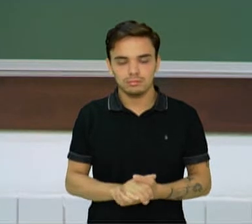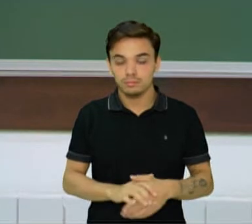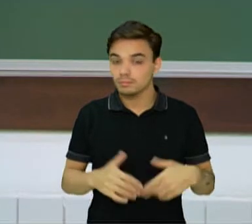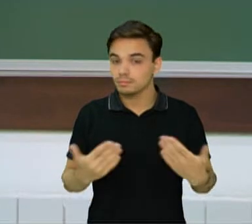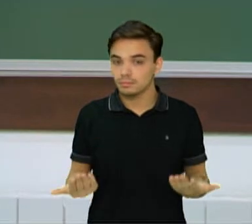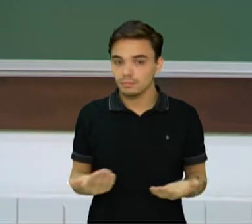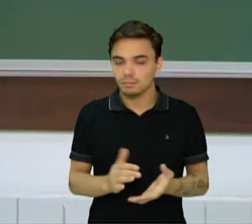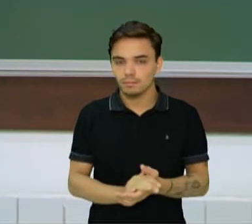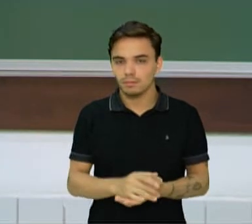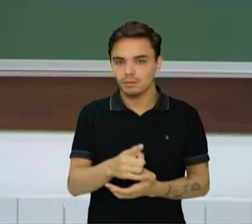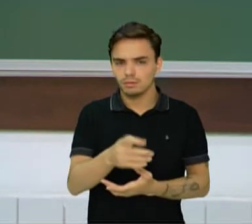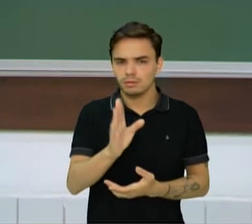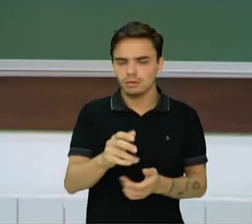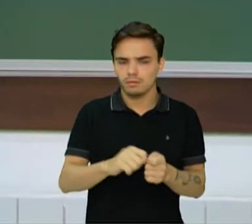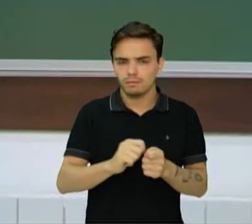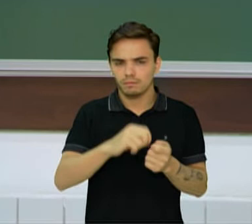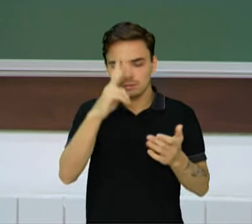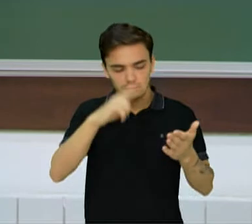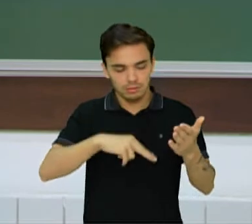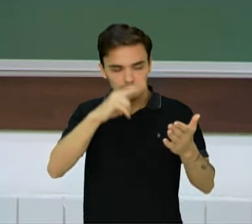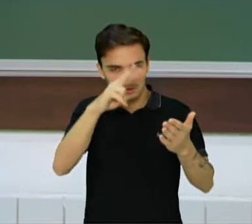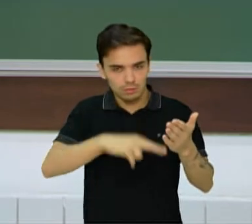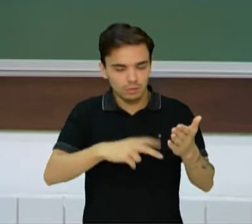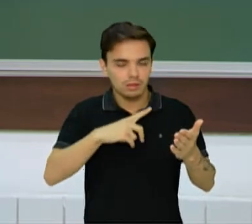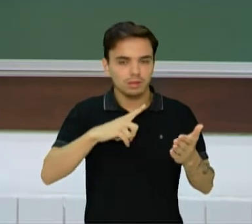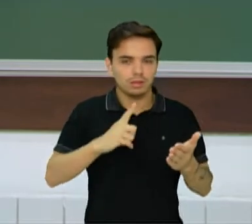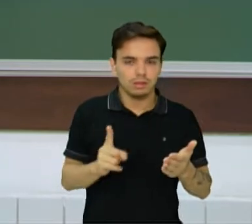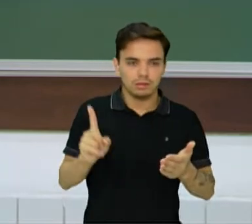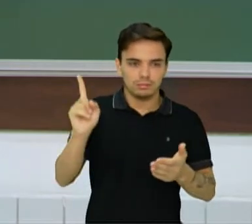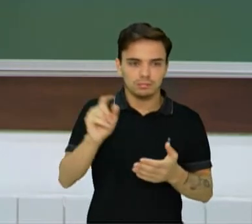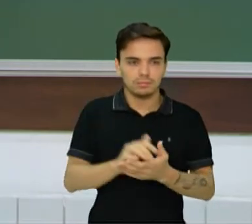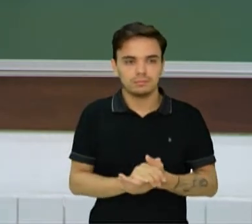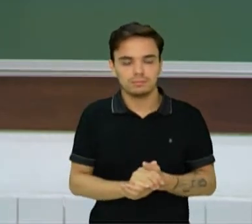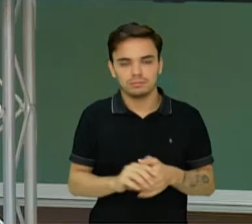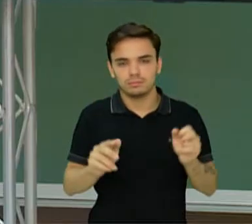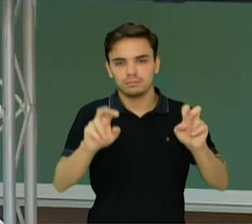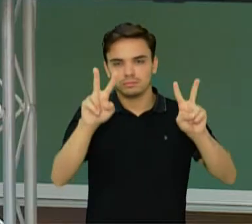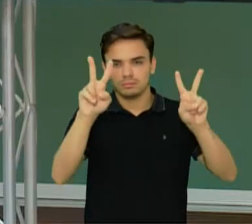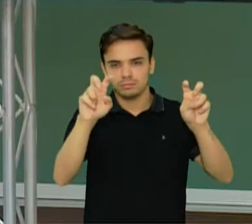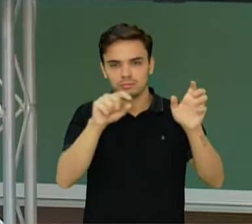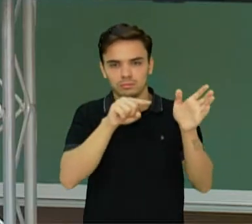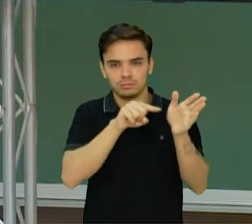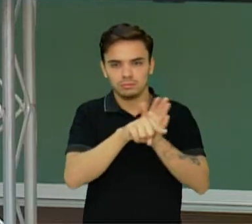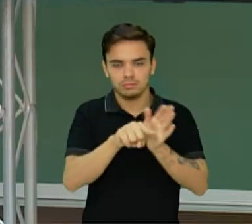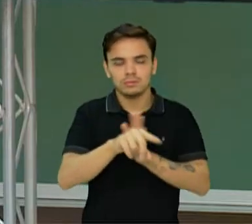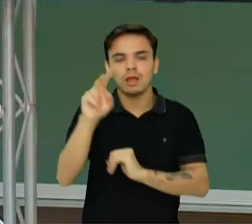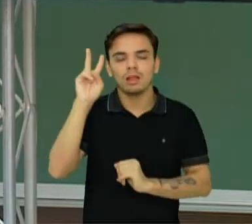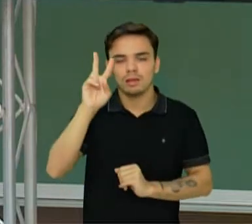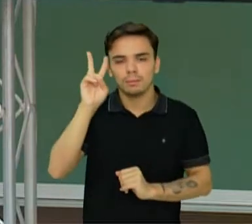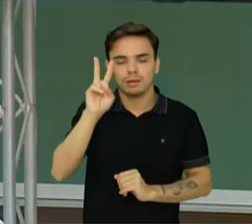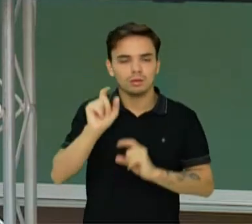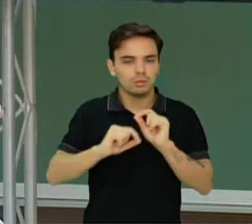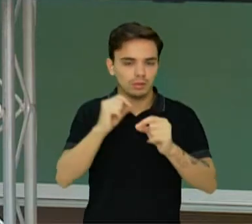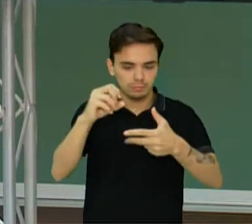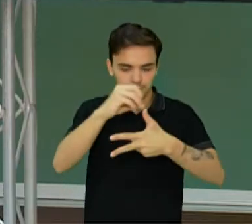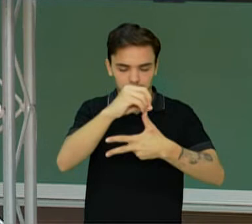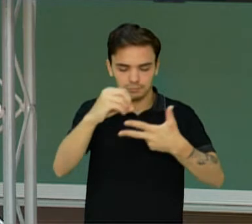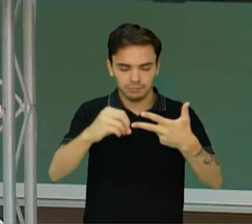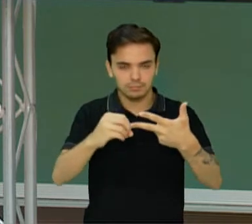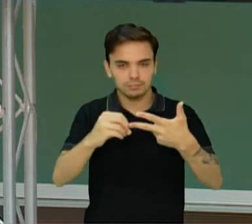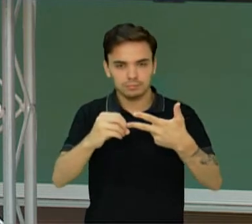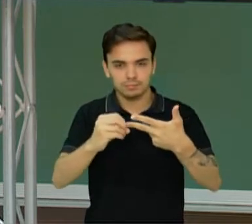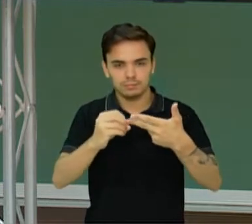Beleza. Agora que vocês fizeram a leitura, tá? Tem aqui a questão. Lembrando que no Enem,